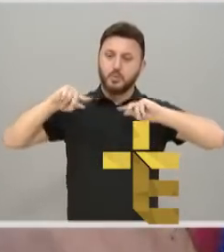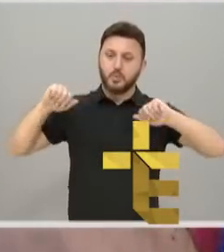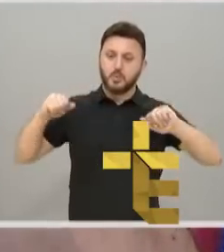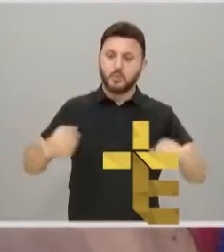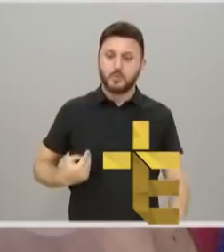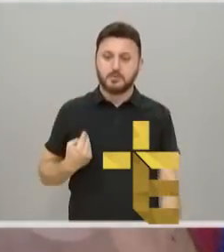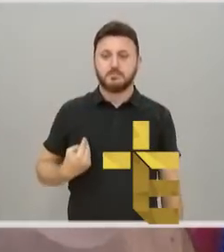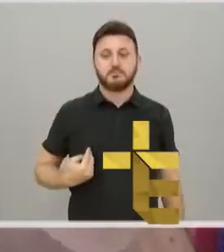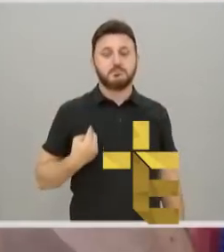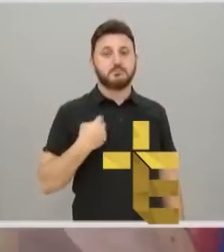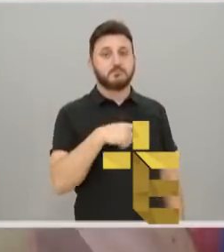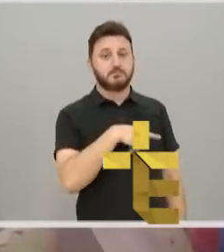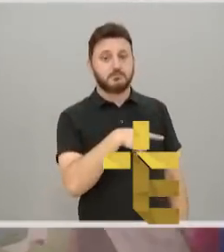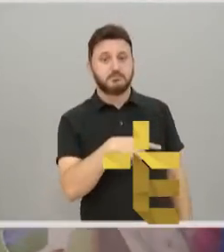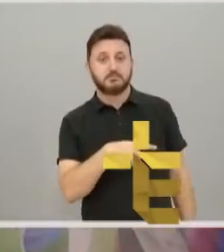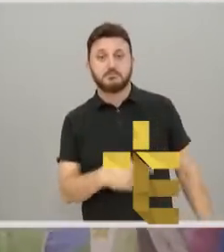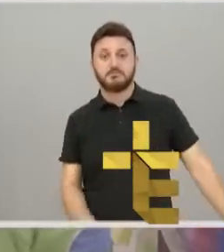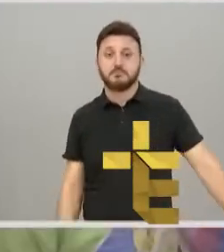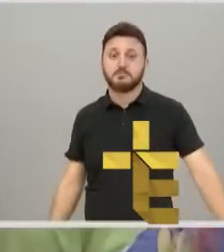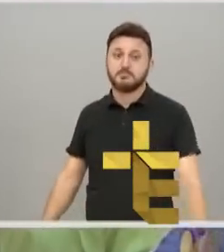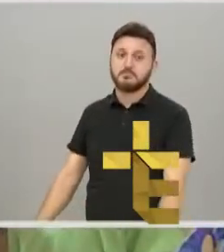cura, me